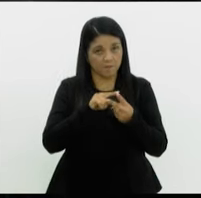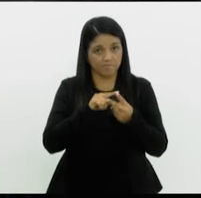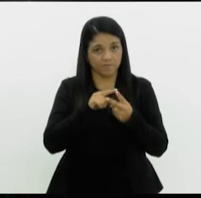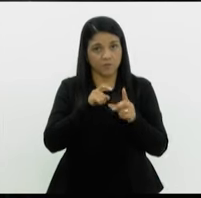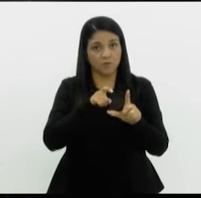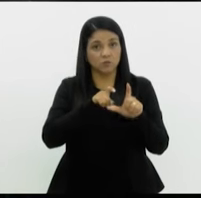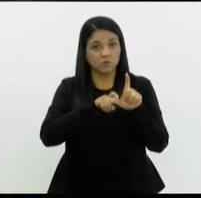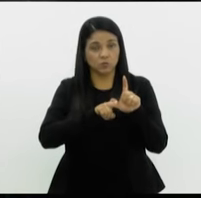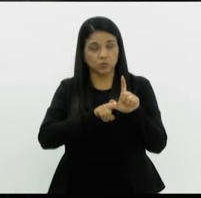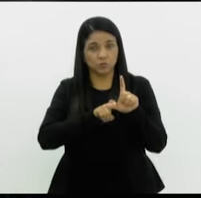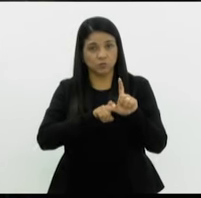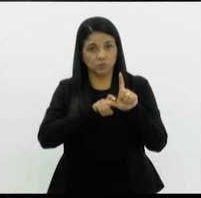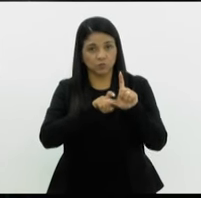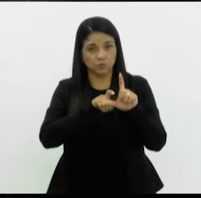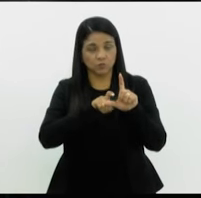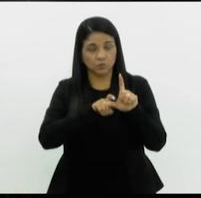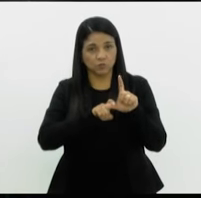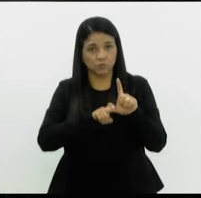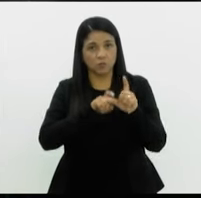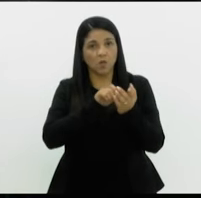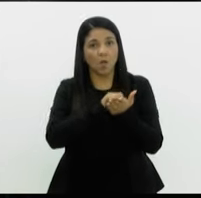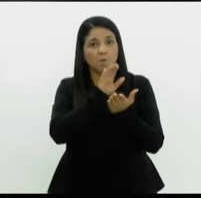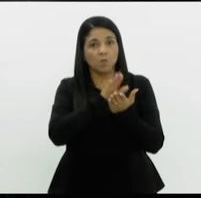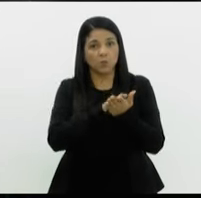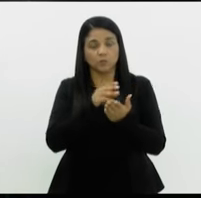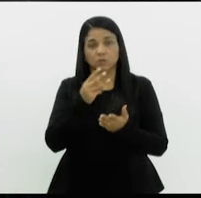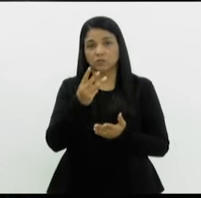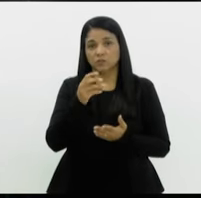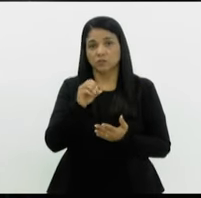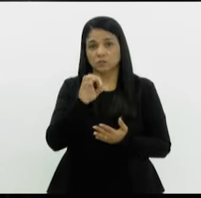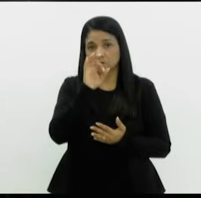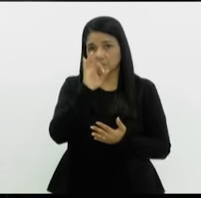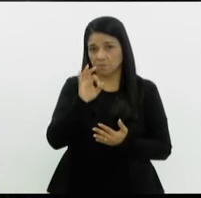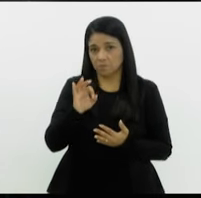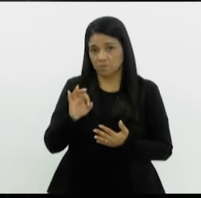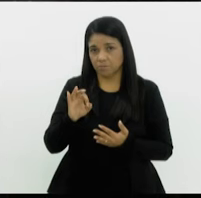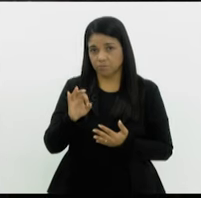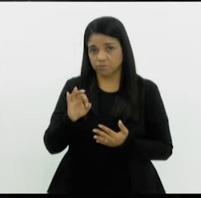suspender a multa de 30 pontos percentuais